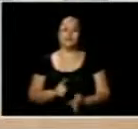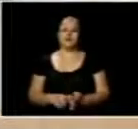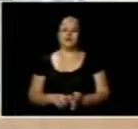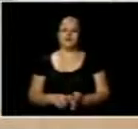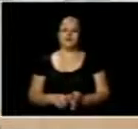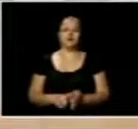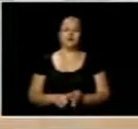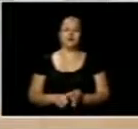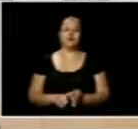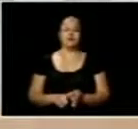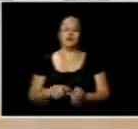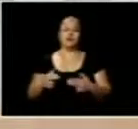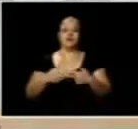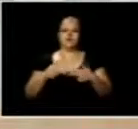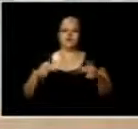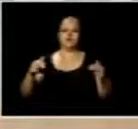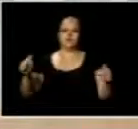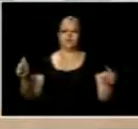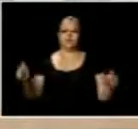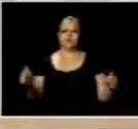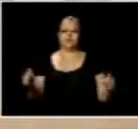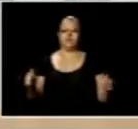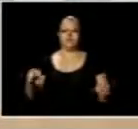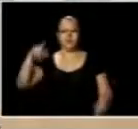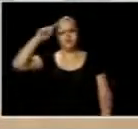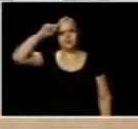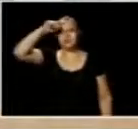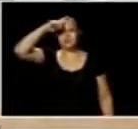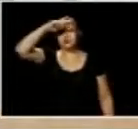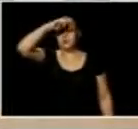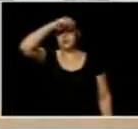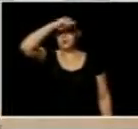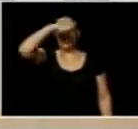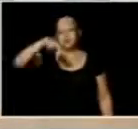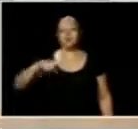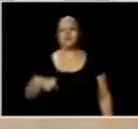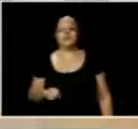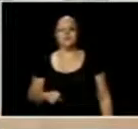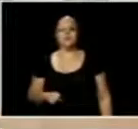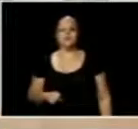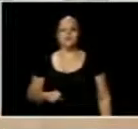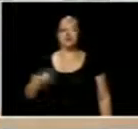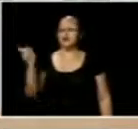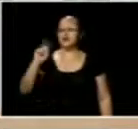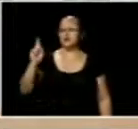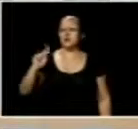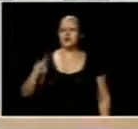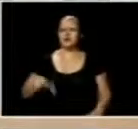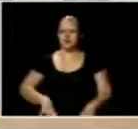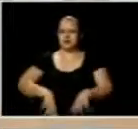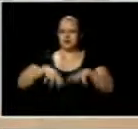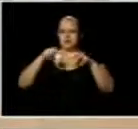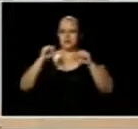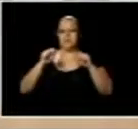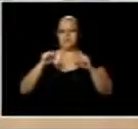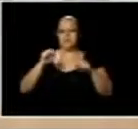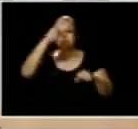Municipal. É em função de uma má gestão desse prefeito incompetente, que coloca profissionais de forma